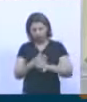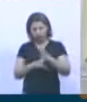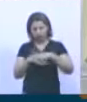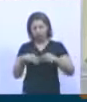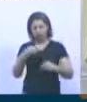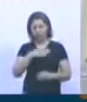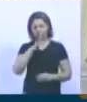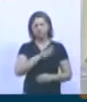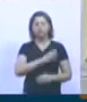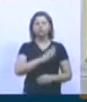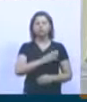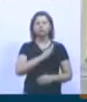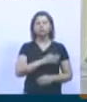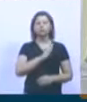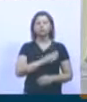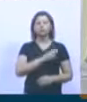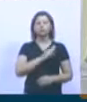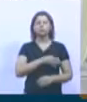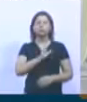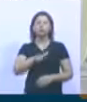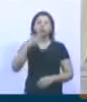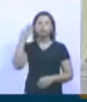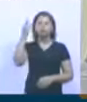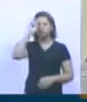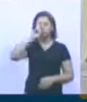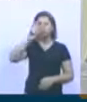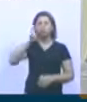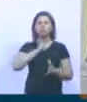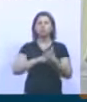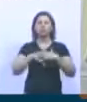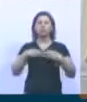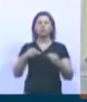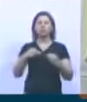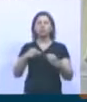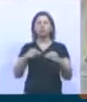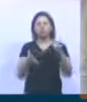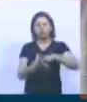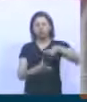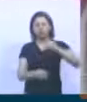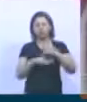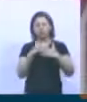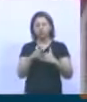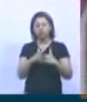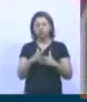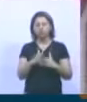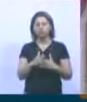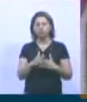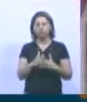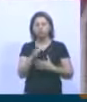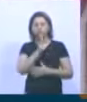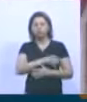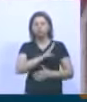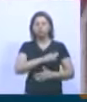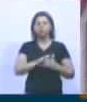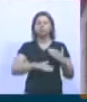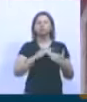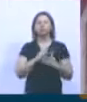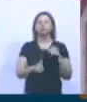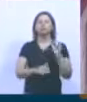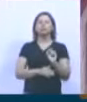coração. E daí, Senhor, cura espiritual, cura do meu espírito e tudo aquilo que veio